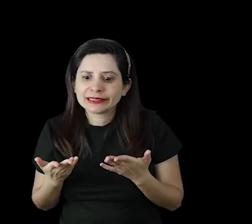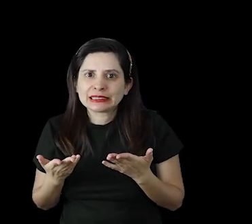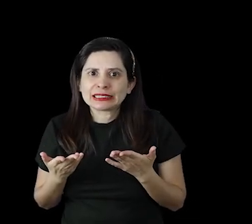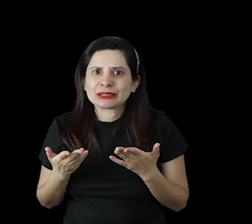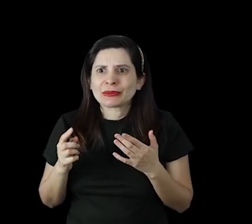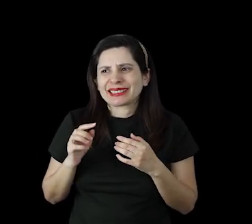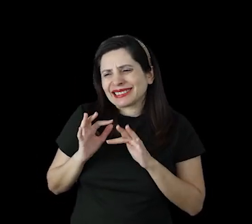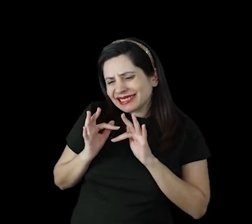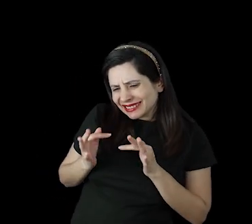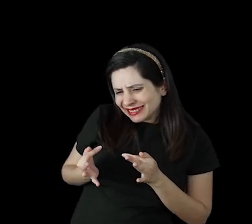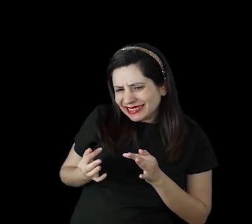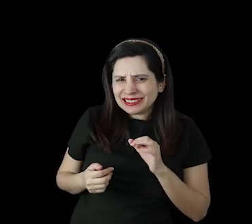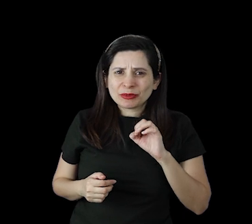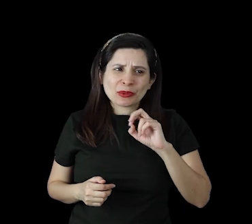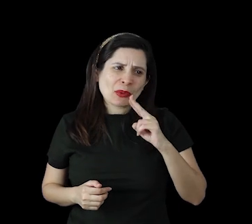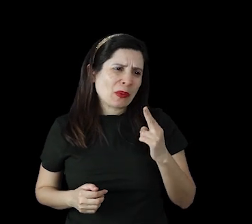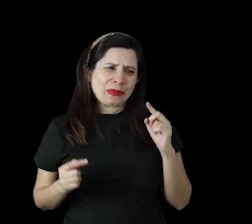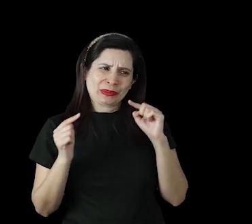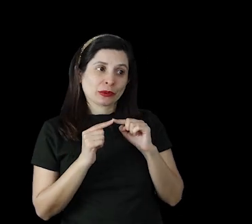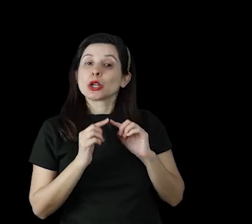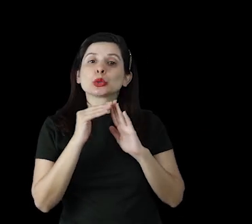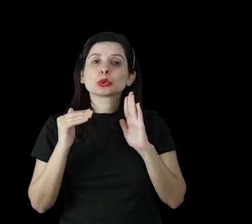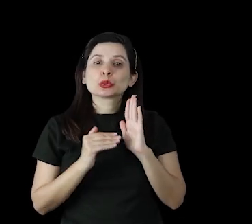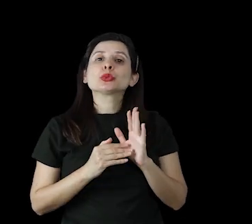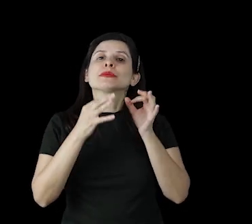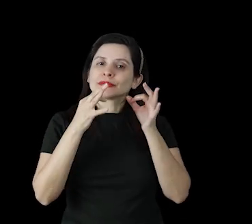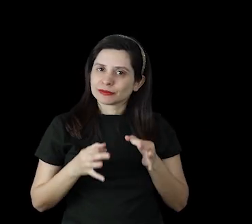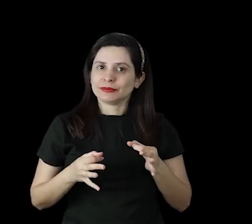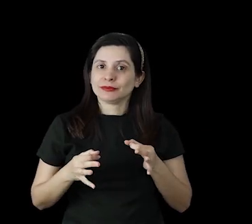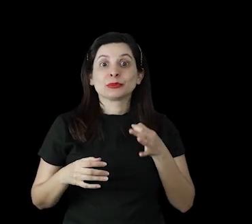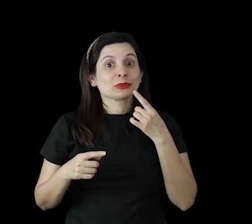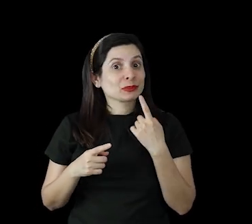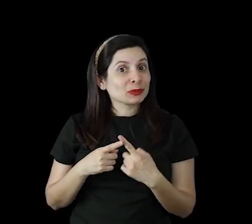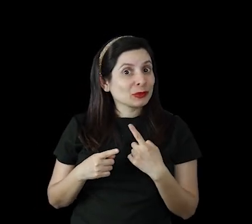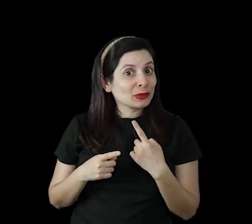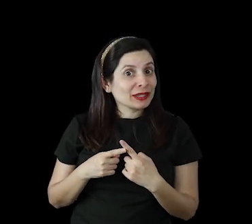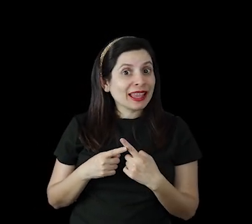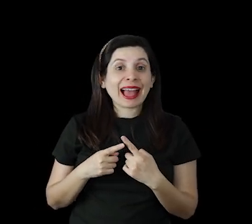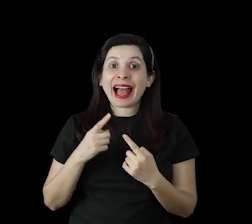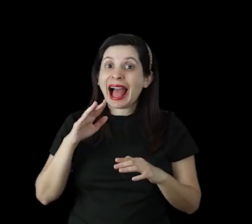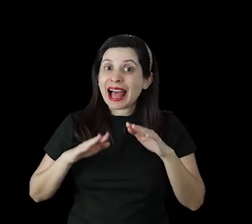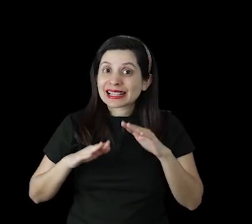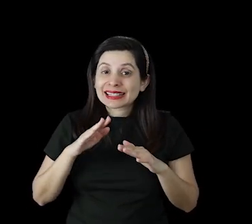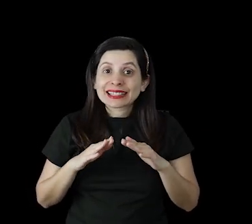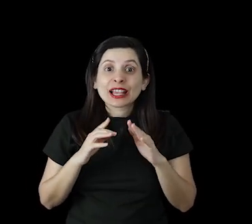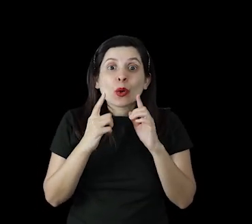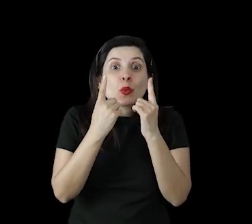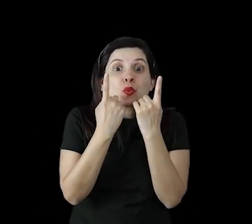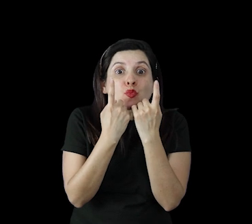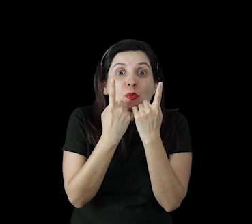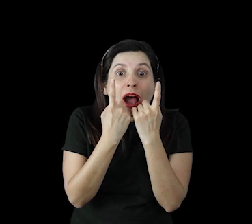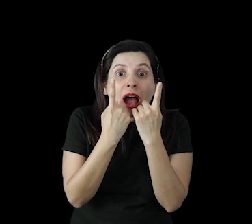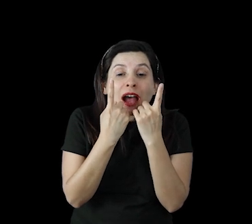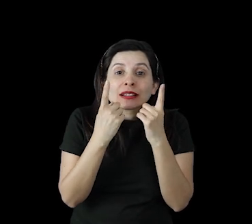isso é simples", ou isso eu acho que não cabe". Não, tudo cabe. Por quê? Porque às vezes de uma situação simples, o